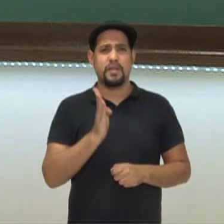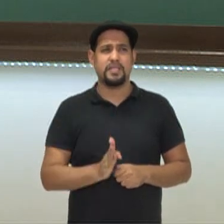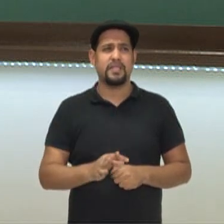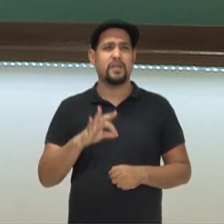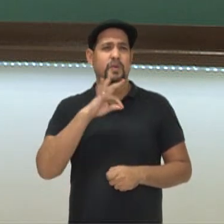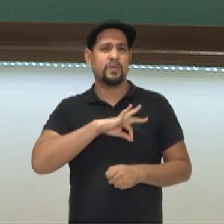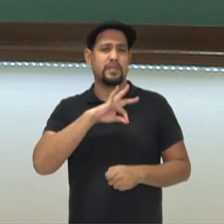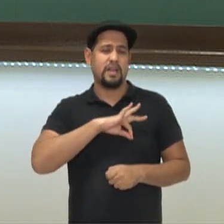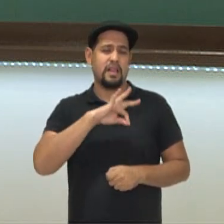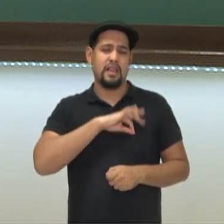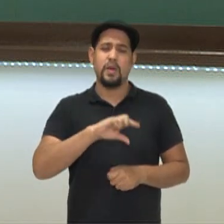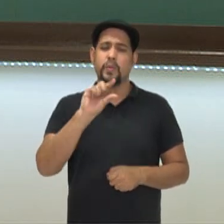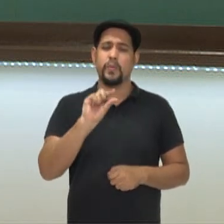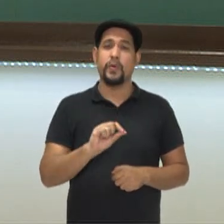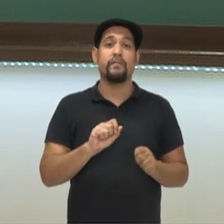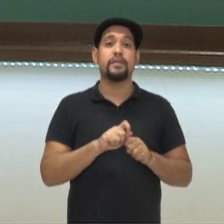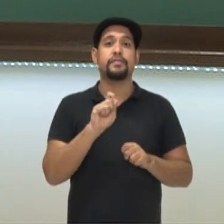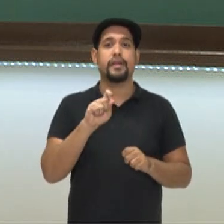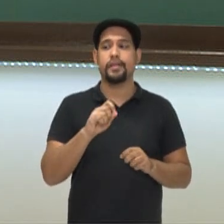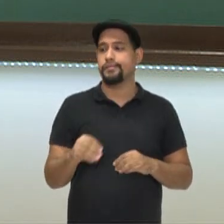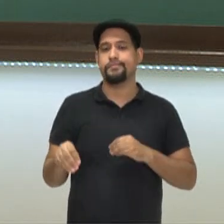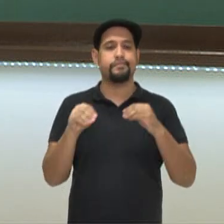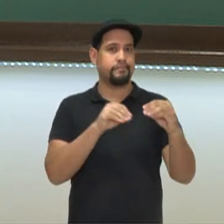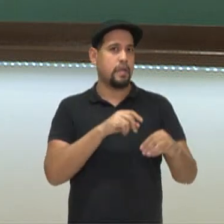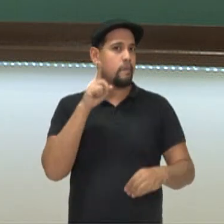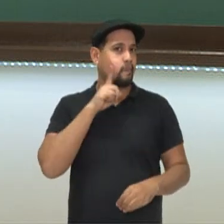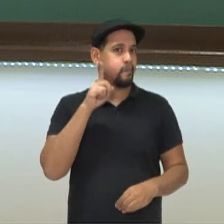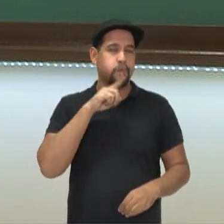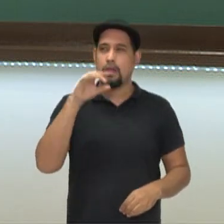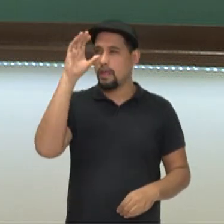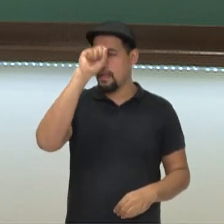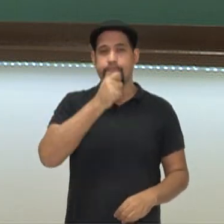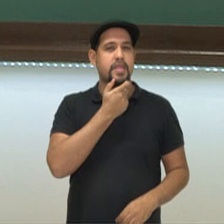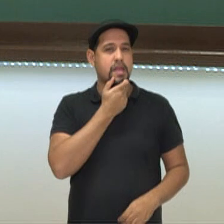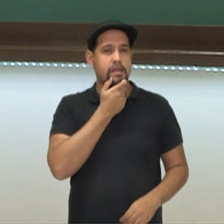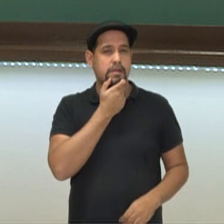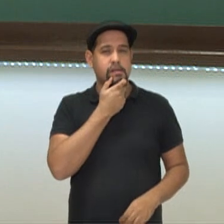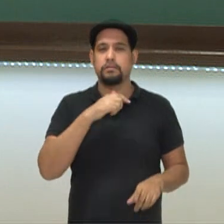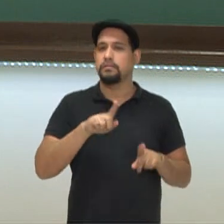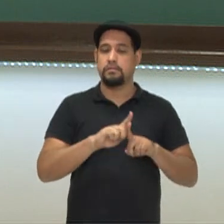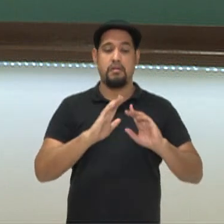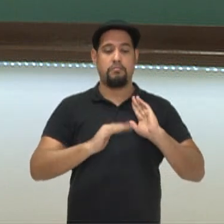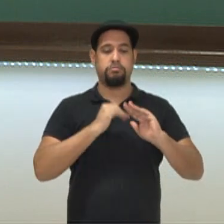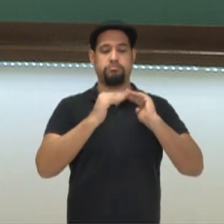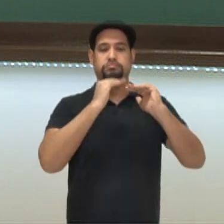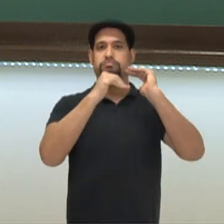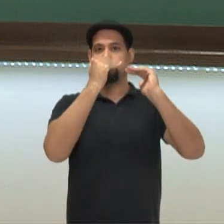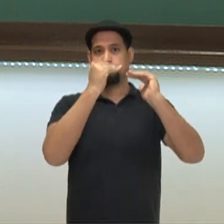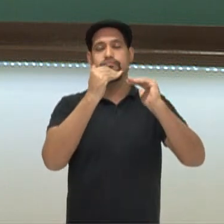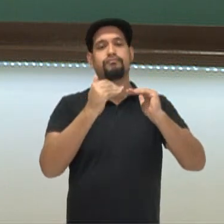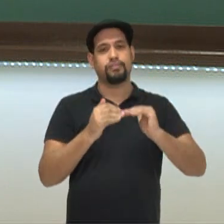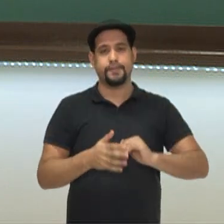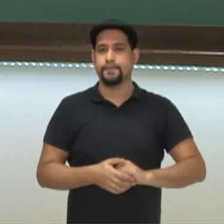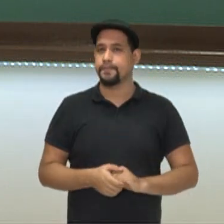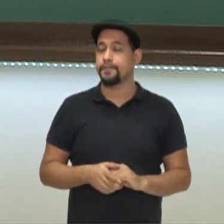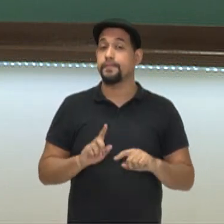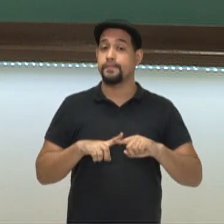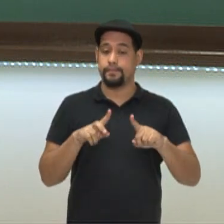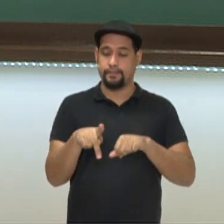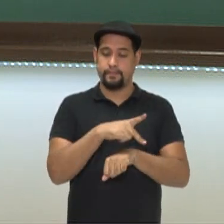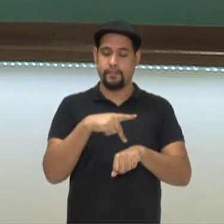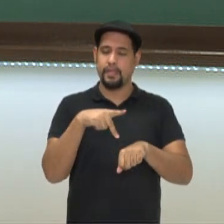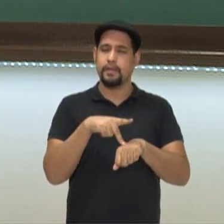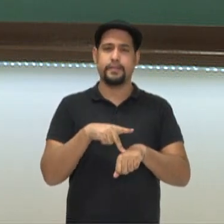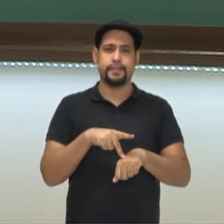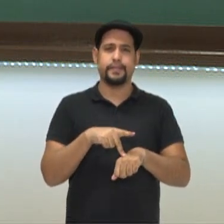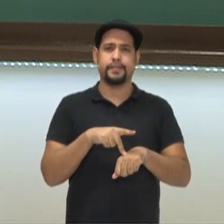salário mais baixo, o que ela faz? Vai para os Estados Unidos, aprende inglês, se desenvolve mais. E os países